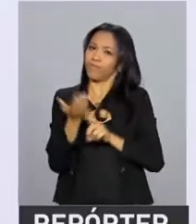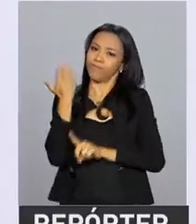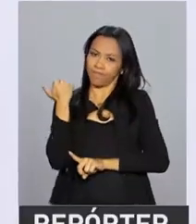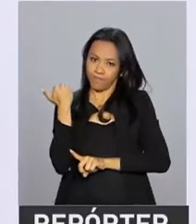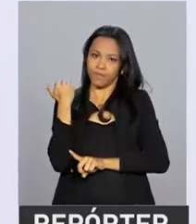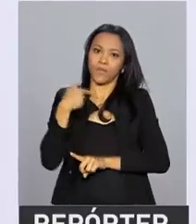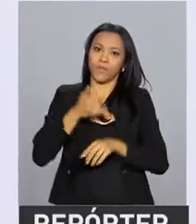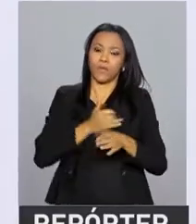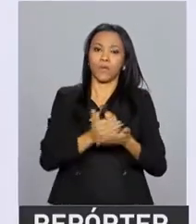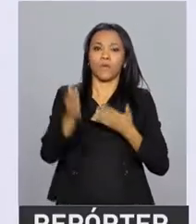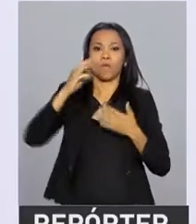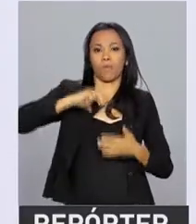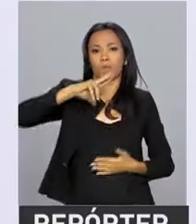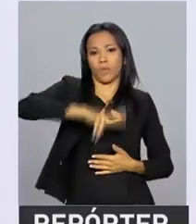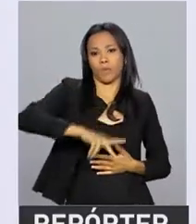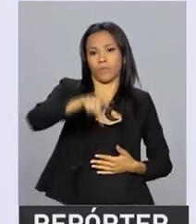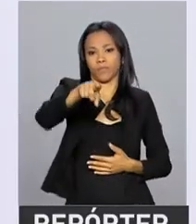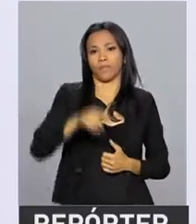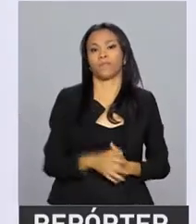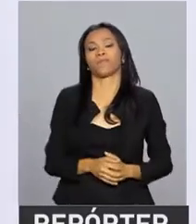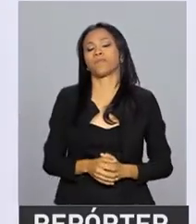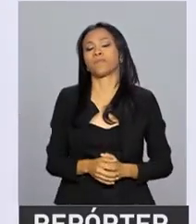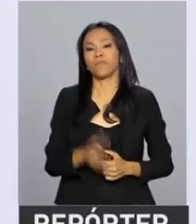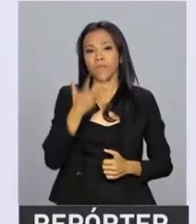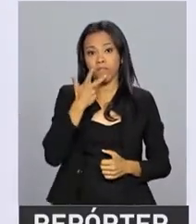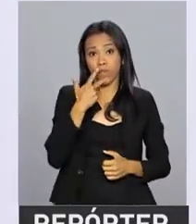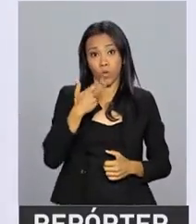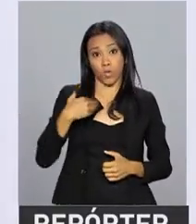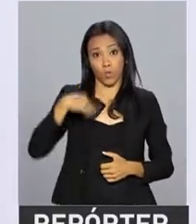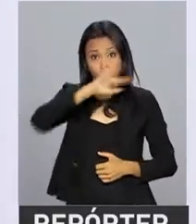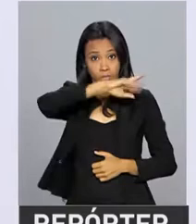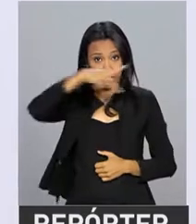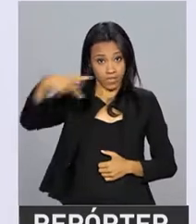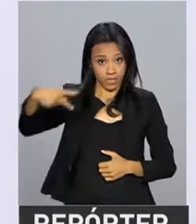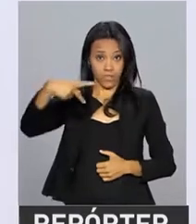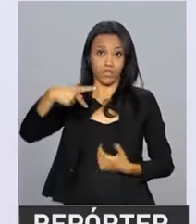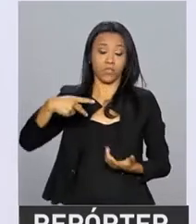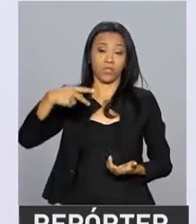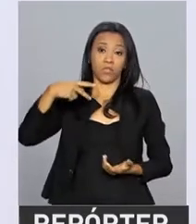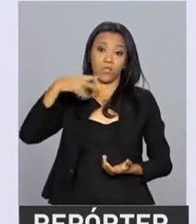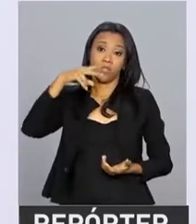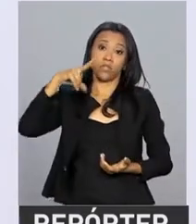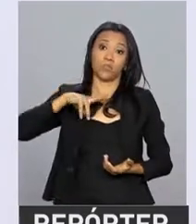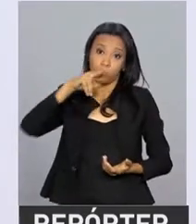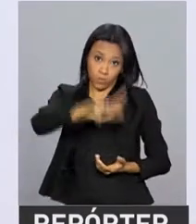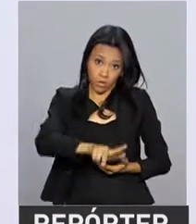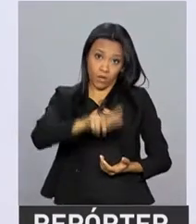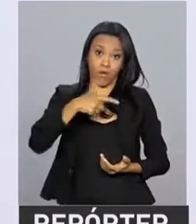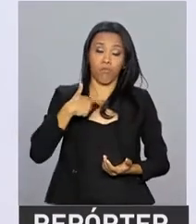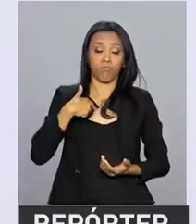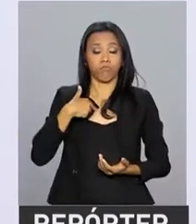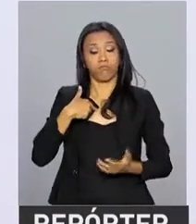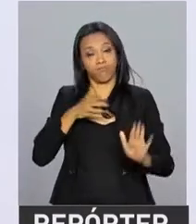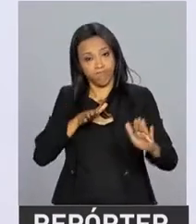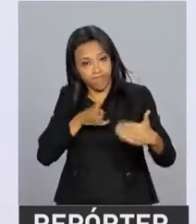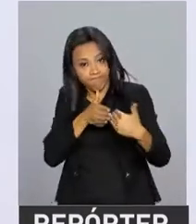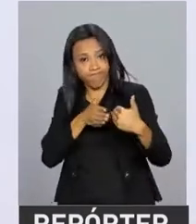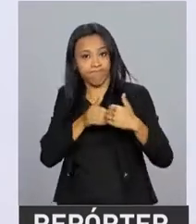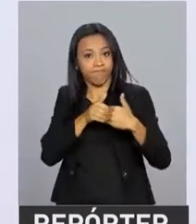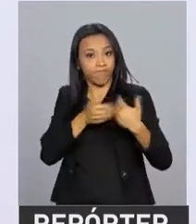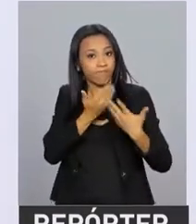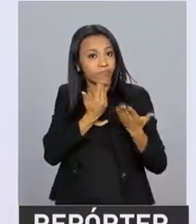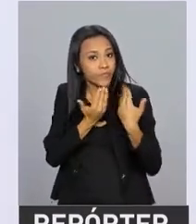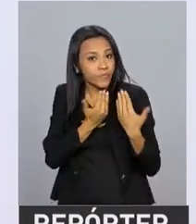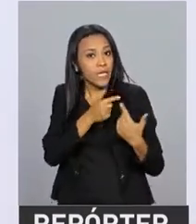O presidente de Portugal me recebeu logo pela manhã e confirmou a compra, que já